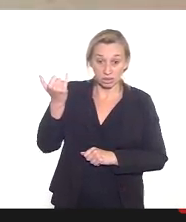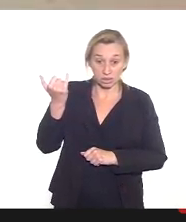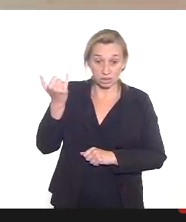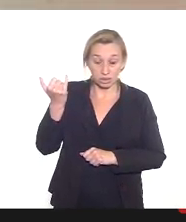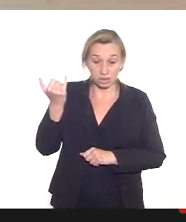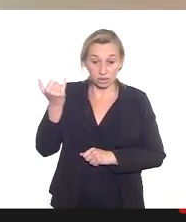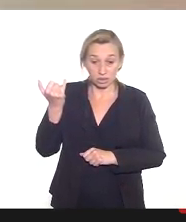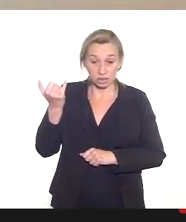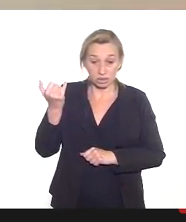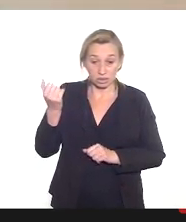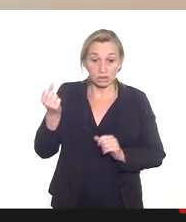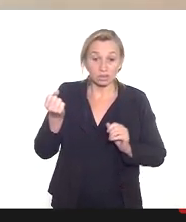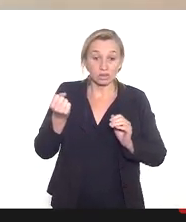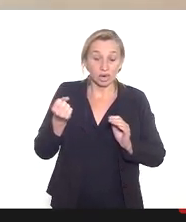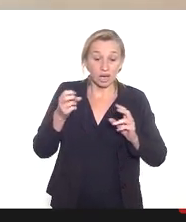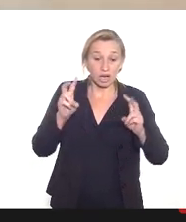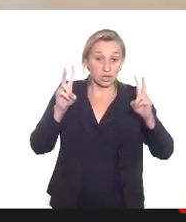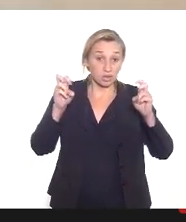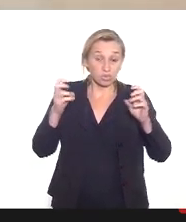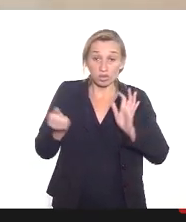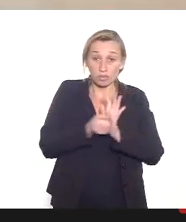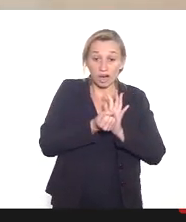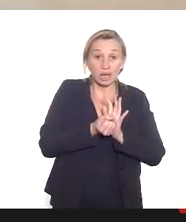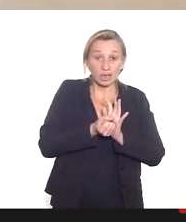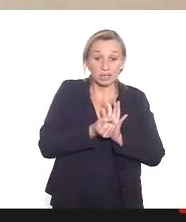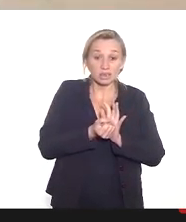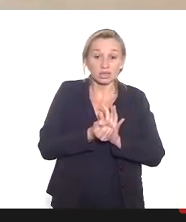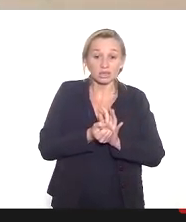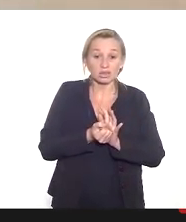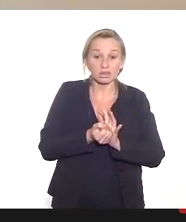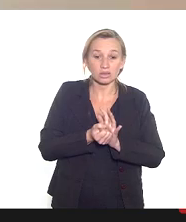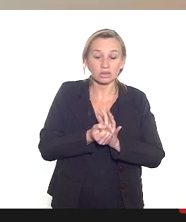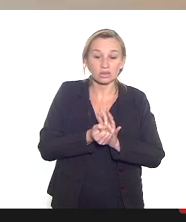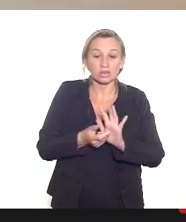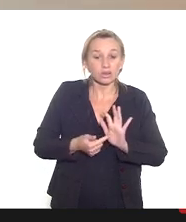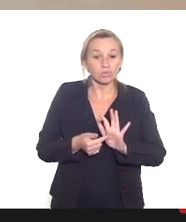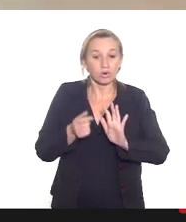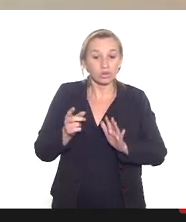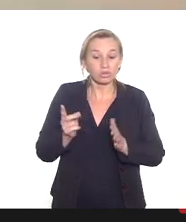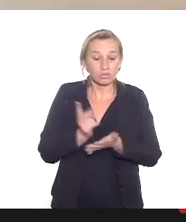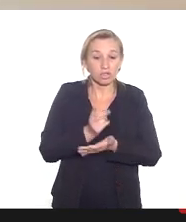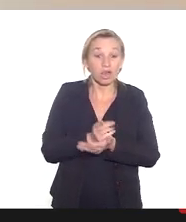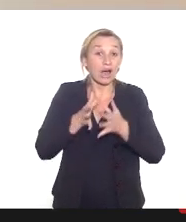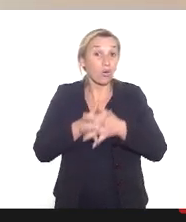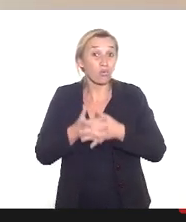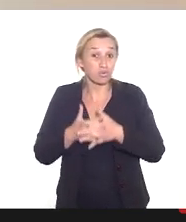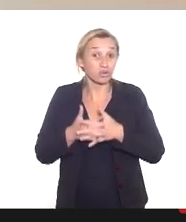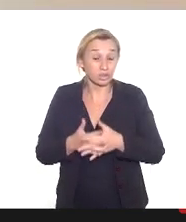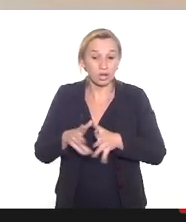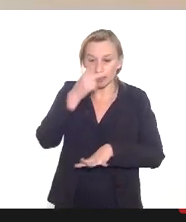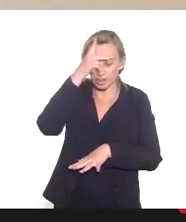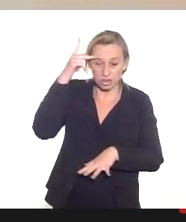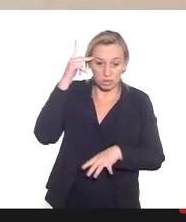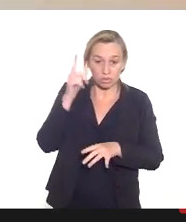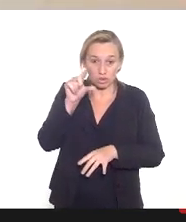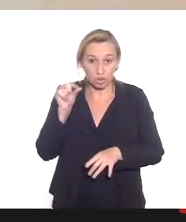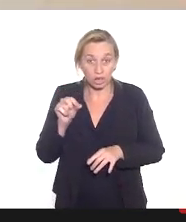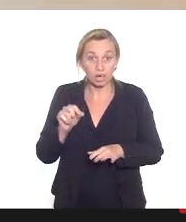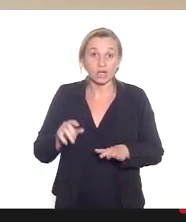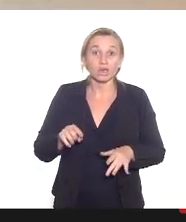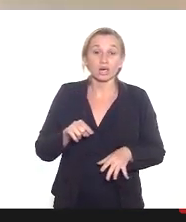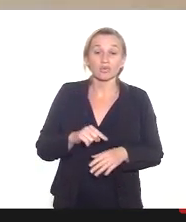marcadores nessa situação né que deixaram o mesmo a confusão para pessoa tomar a decisão